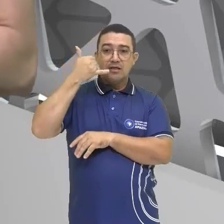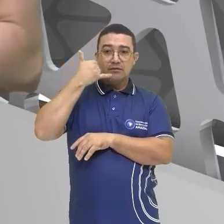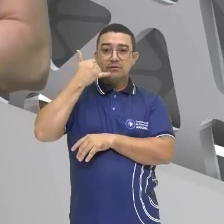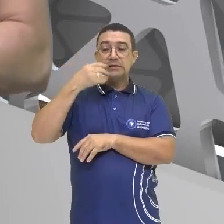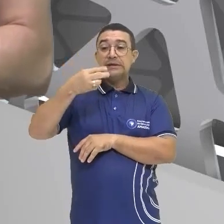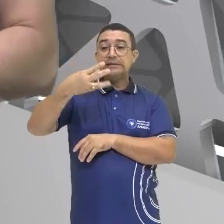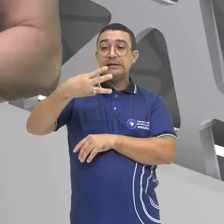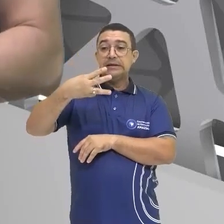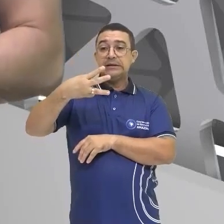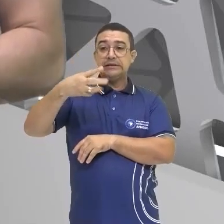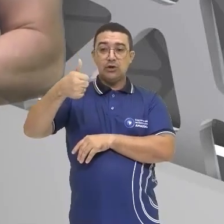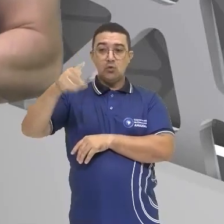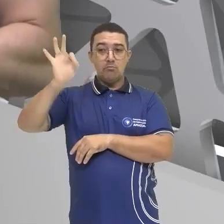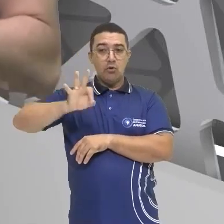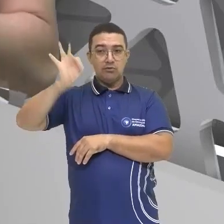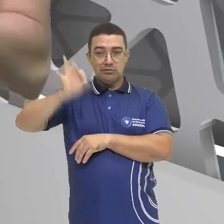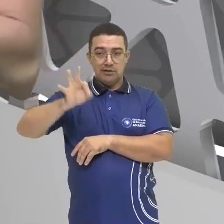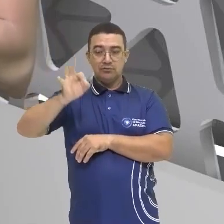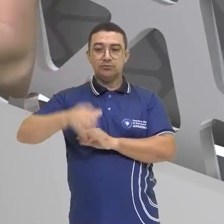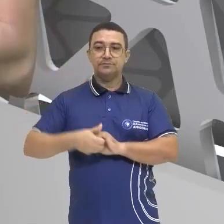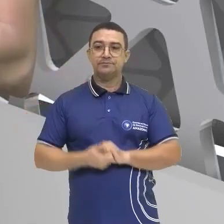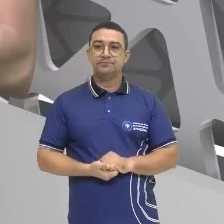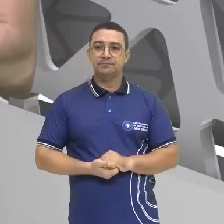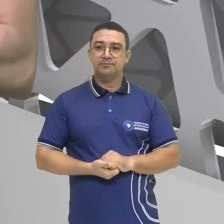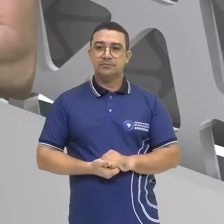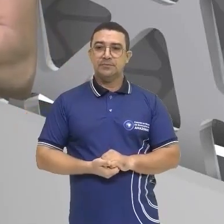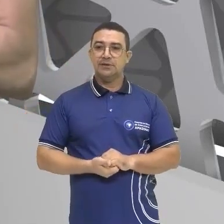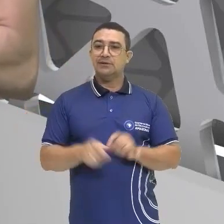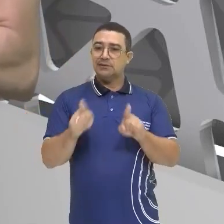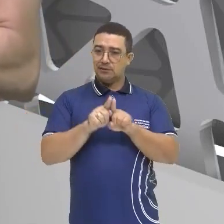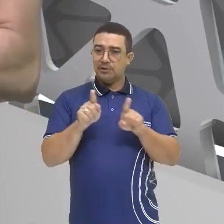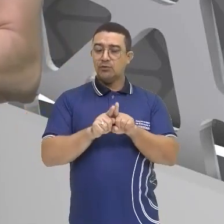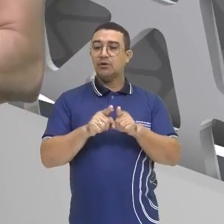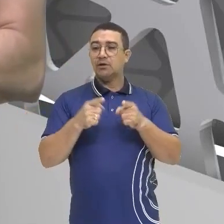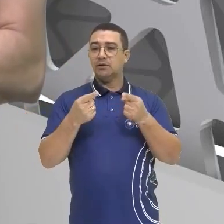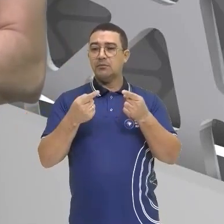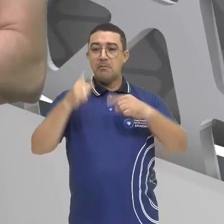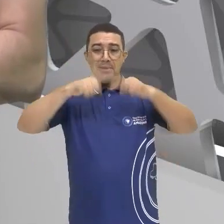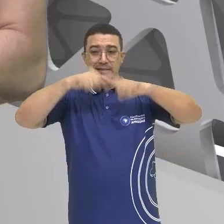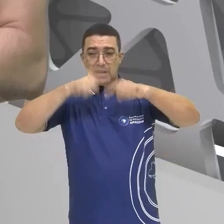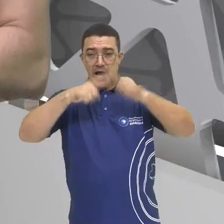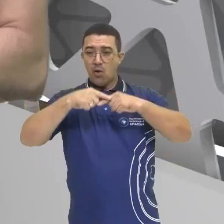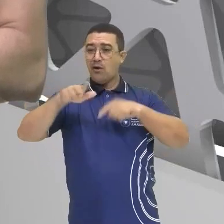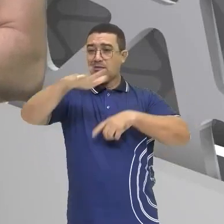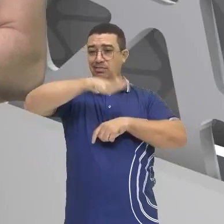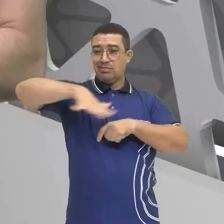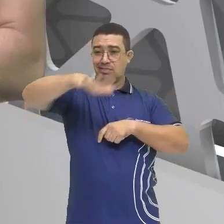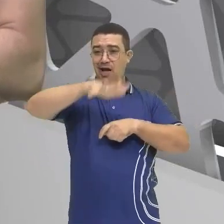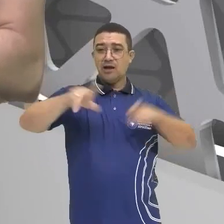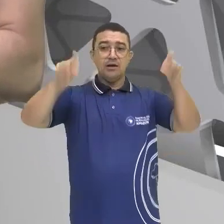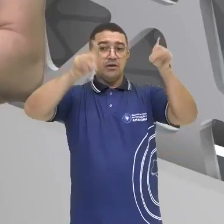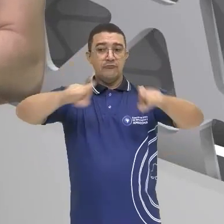Manaus. Nós temos também os bens ligados à informática, que representam 22%, 22%